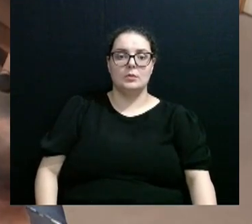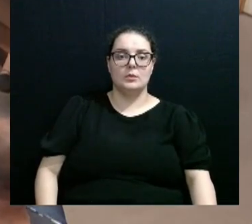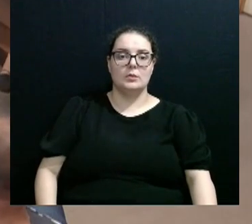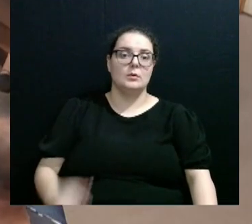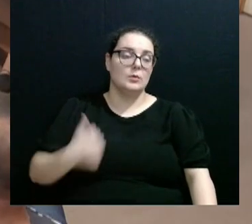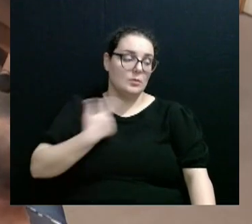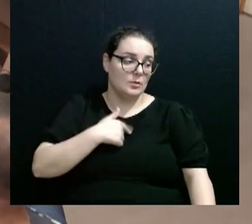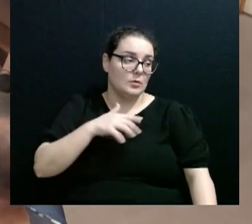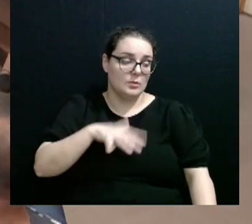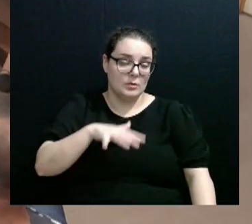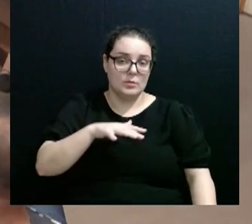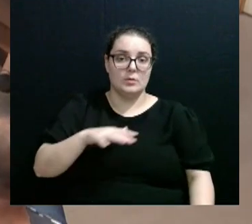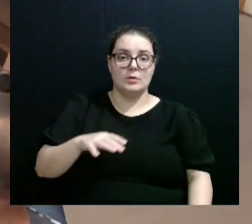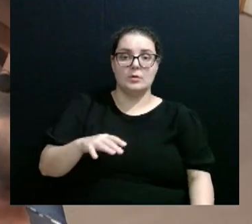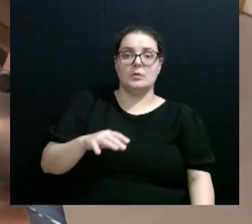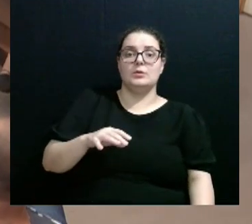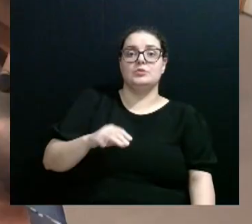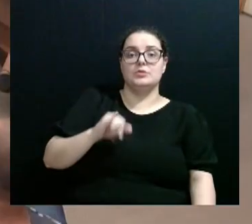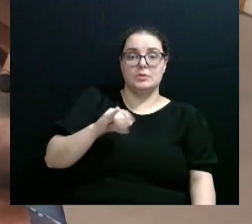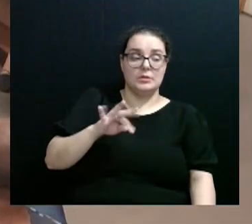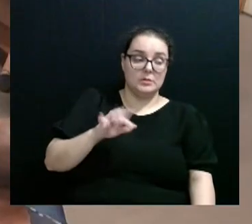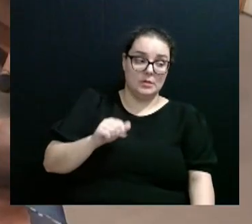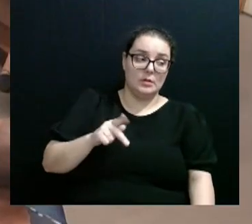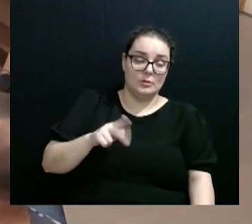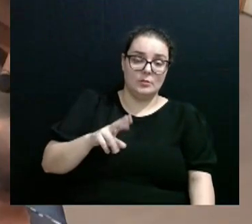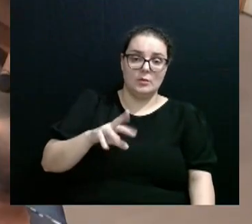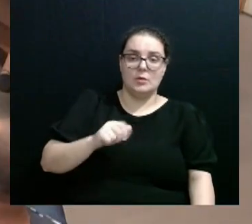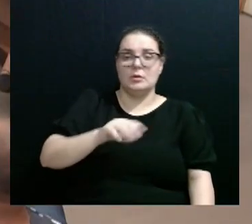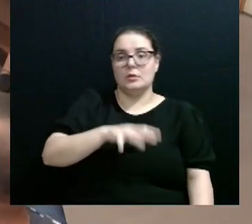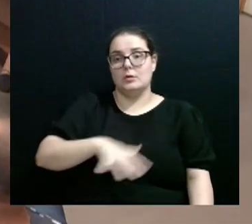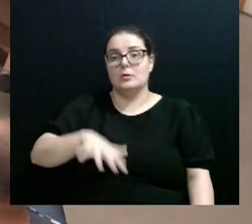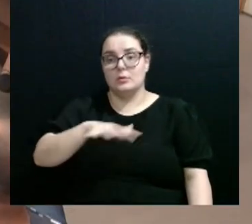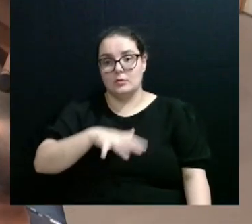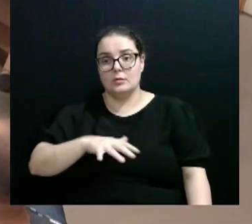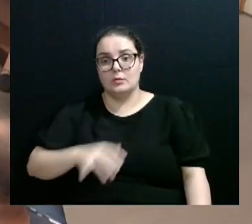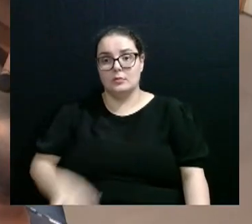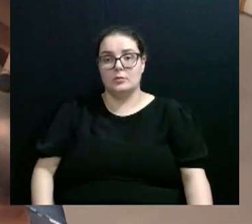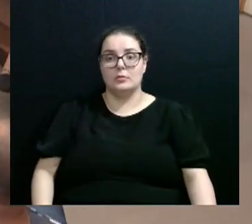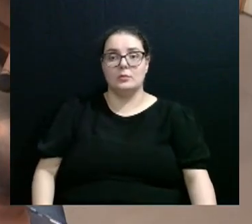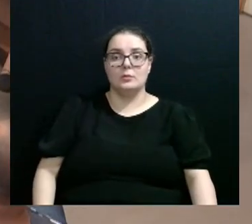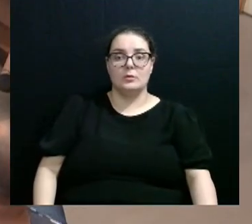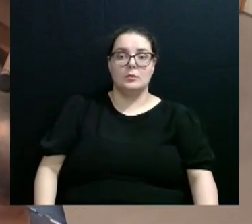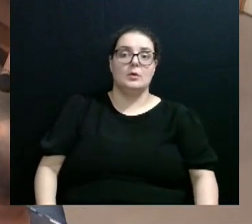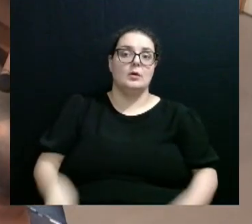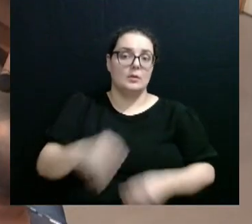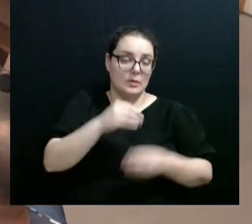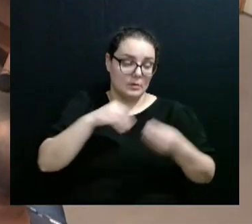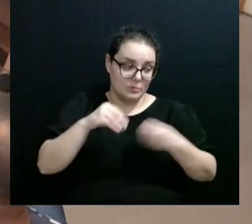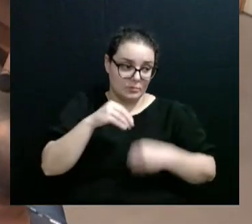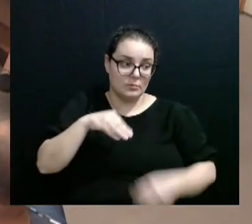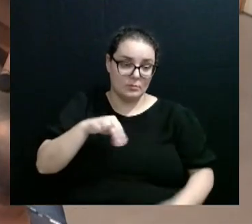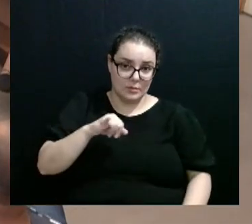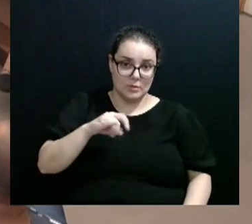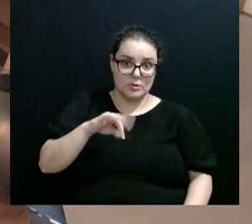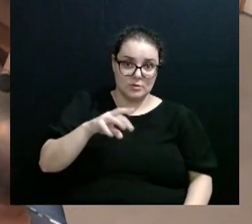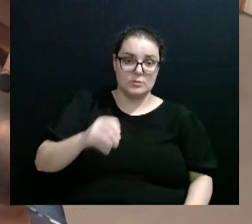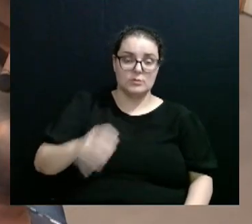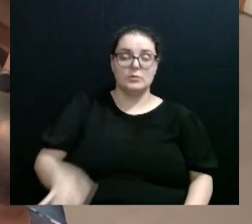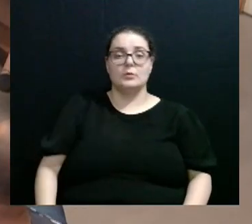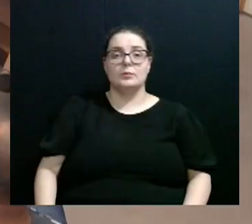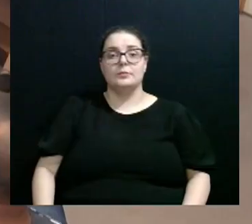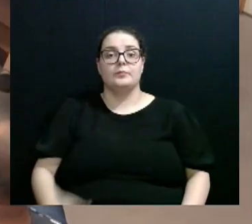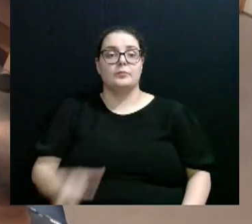Itapura, o nosso zoneamento ali é um zoneamento misto, né? Que onde tem residência e